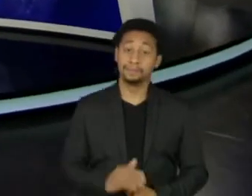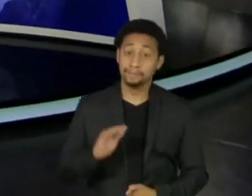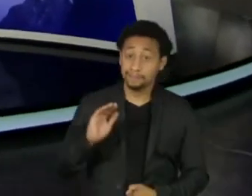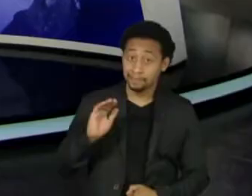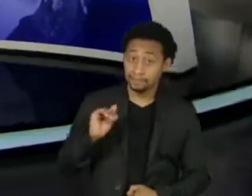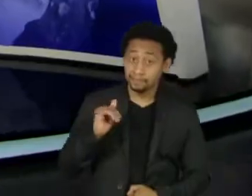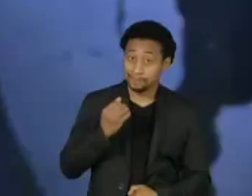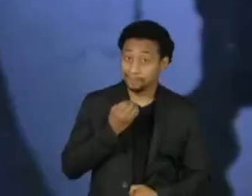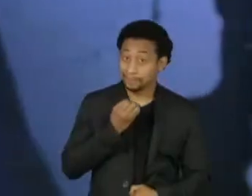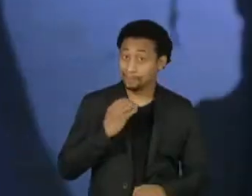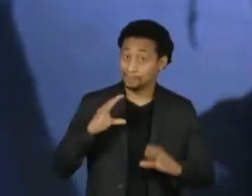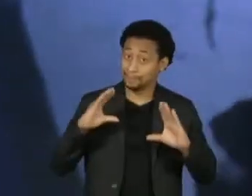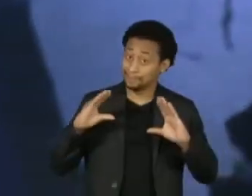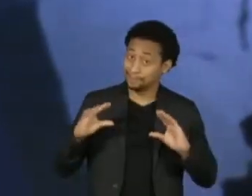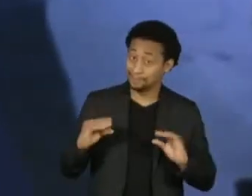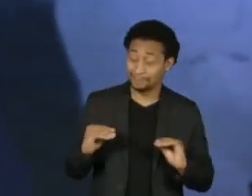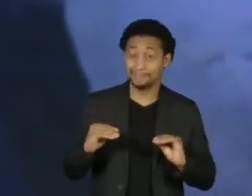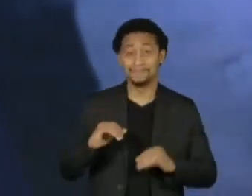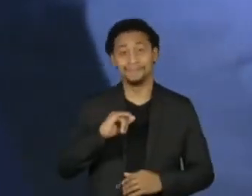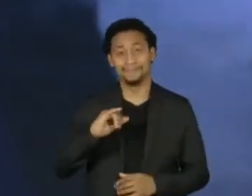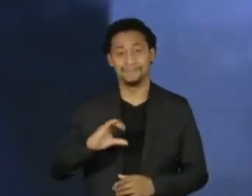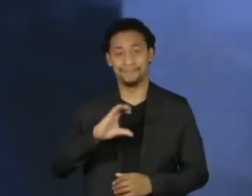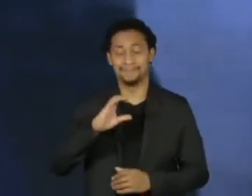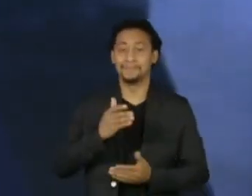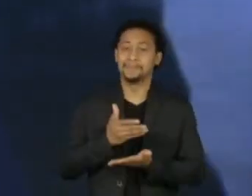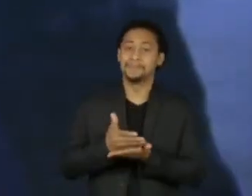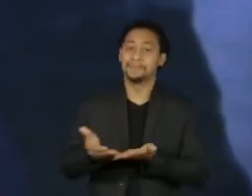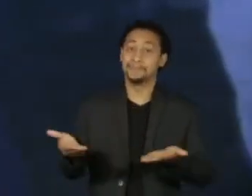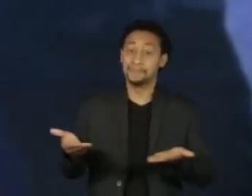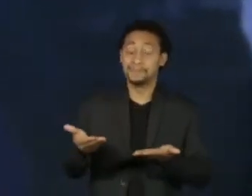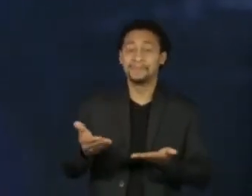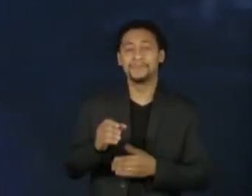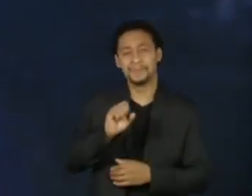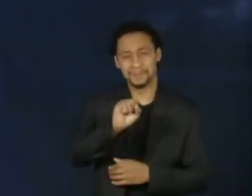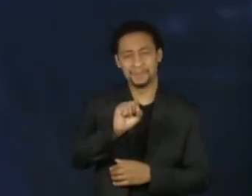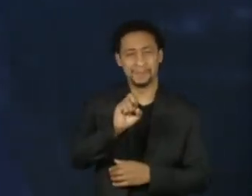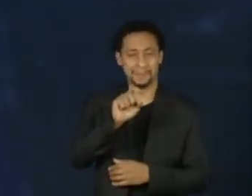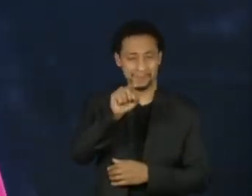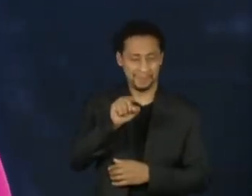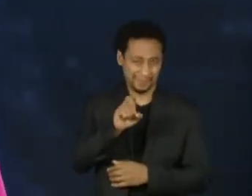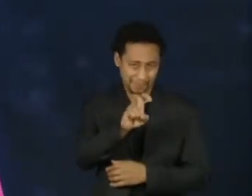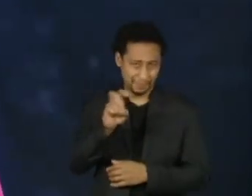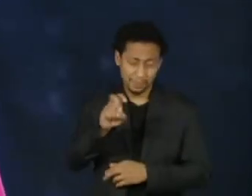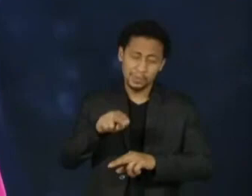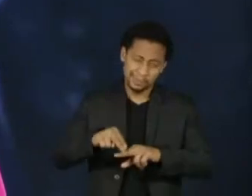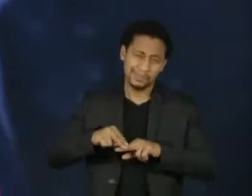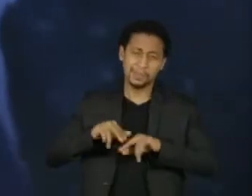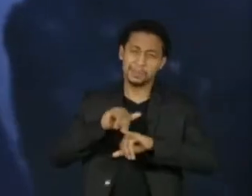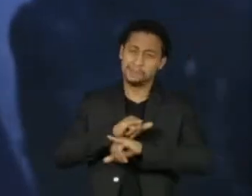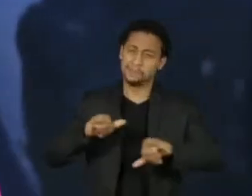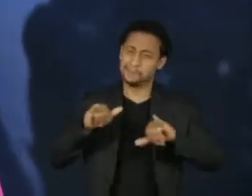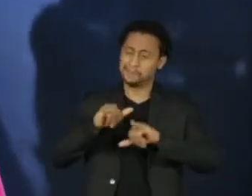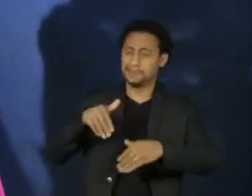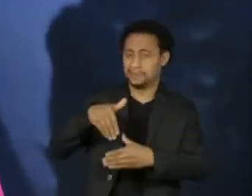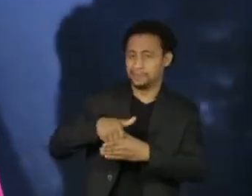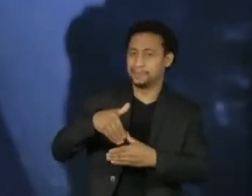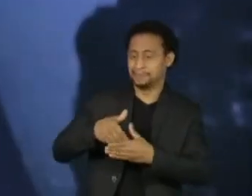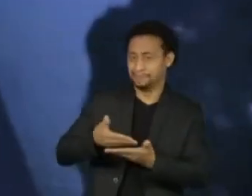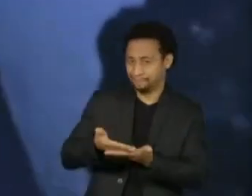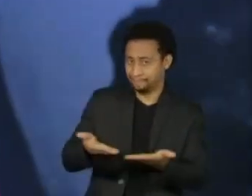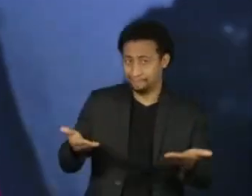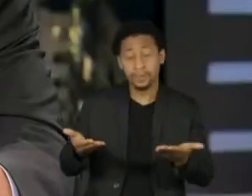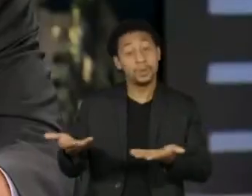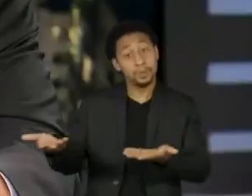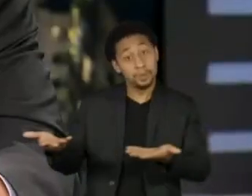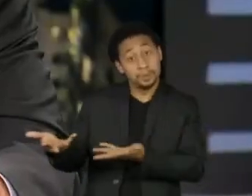Olá, boa noite. O Jornal da Cultura está começando 5 minutos mais cedo por causa do horário gratuito eleitoral. Aqui na bancada de hoje temos